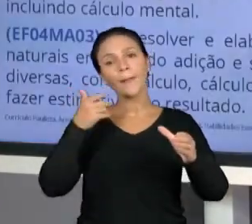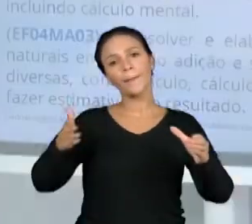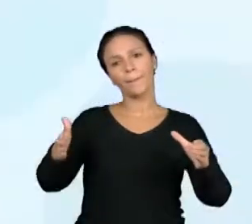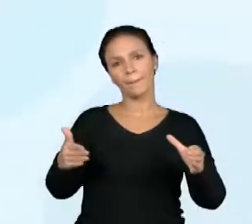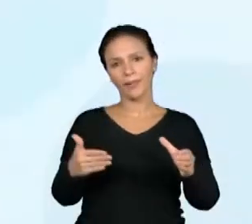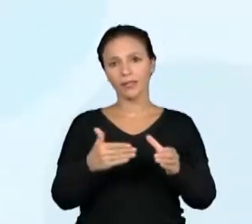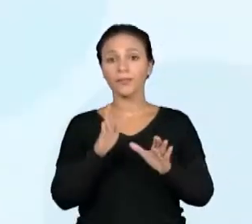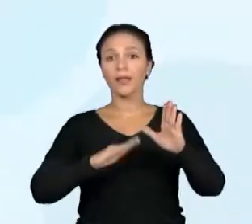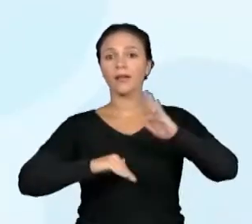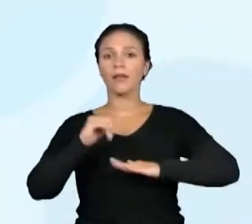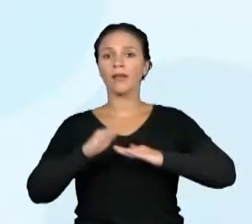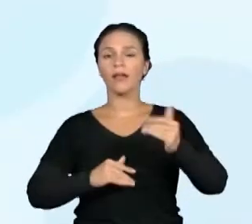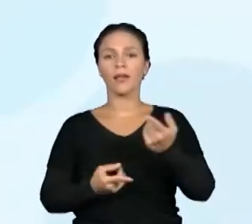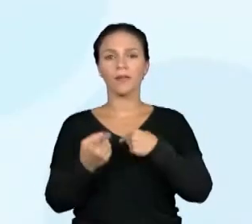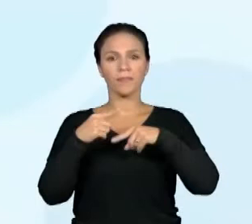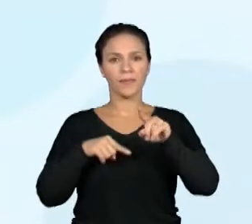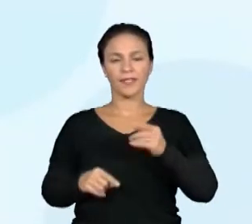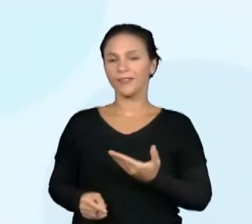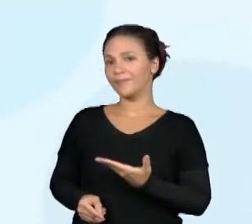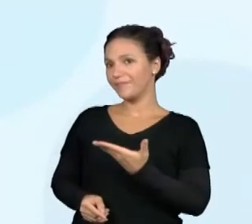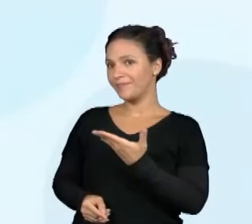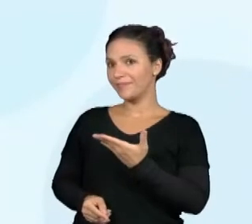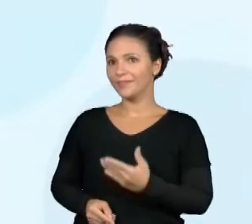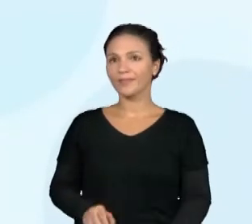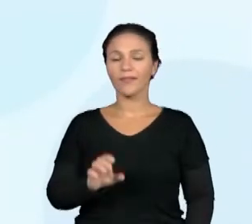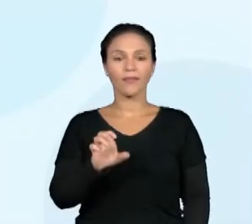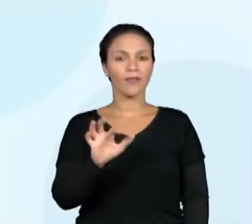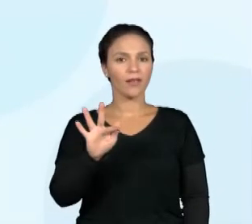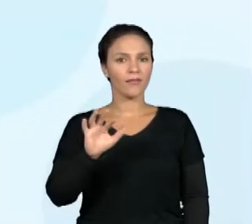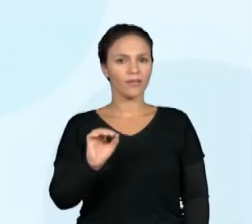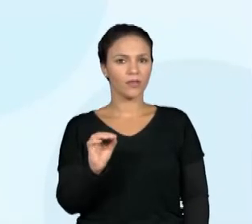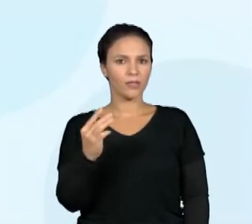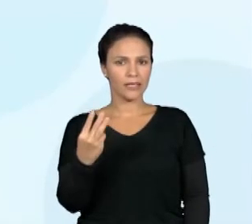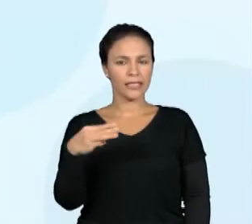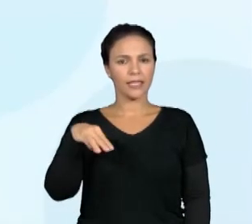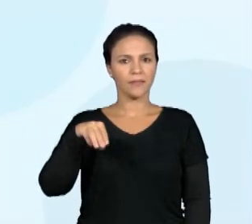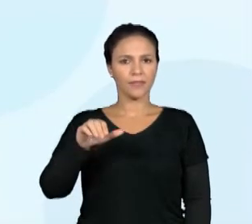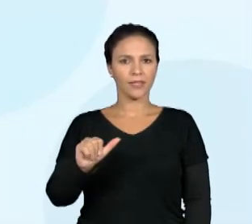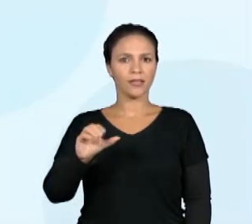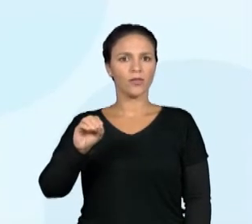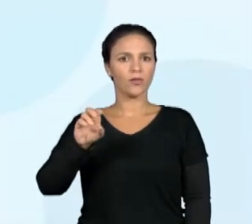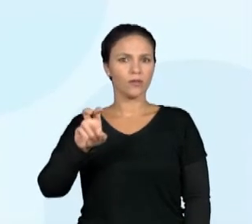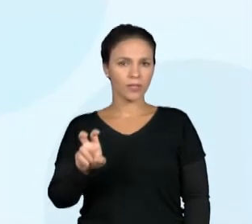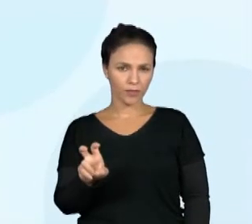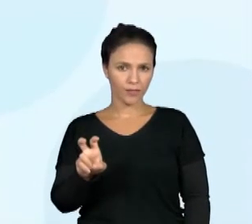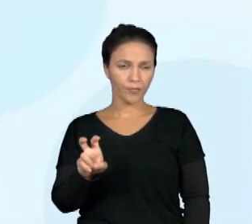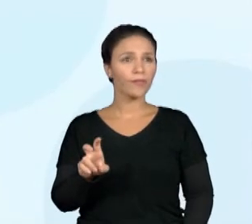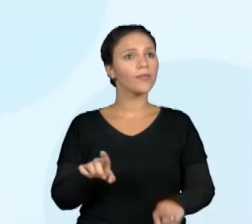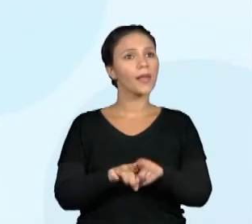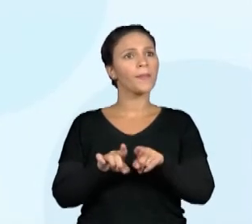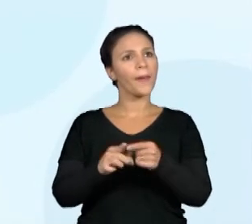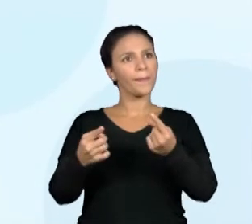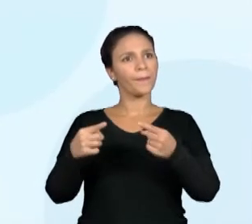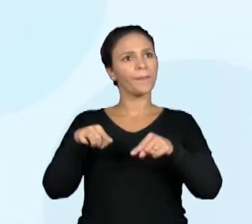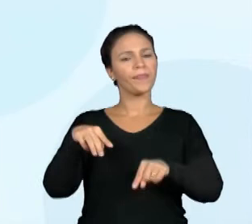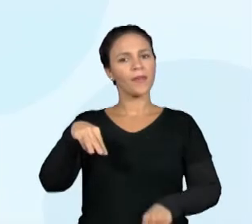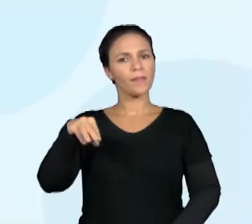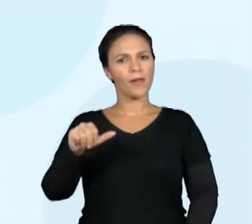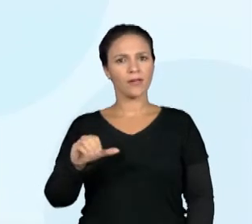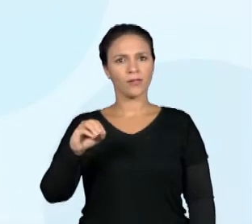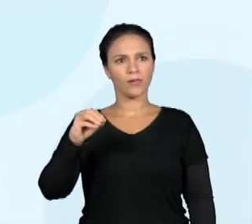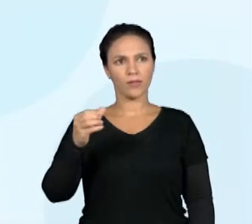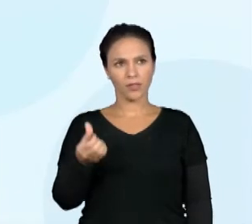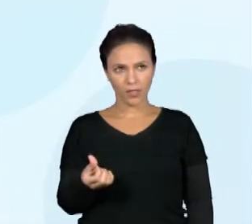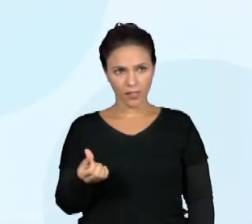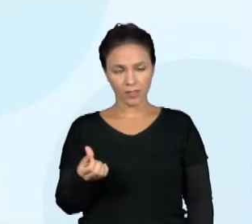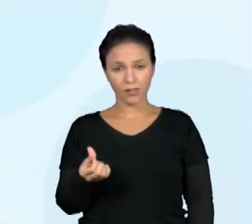essas habilidades. EF03 MA05, EF03 MA06